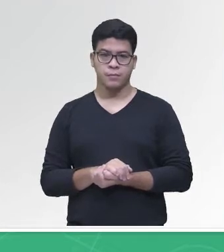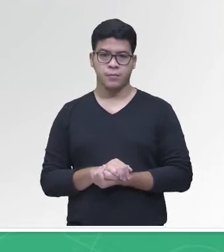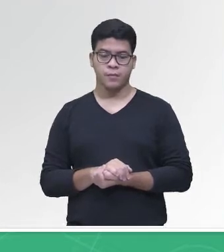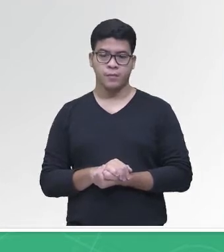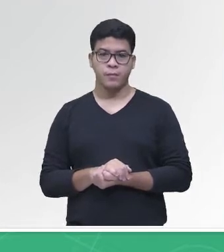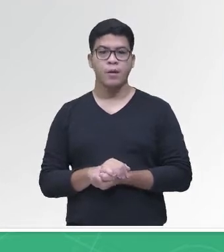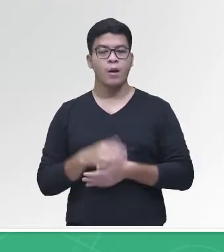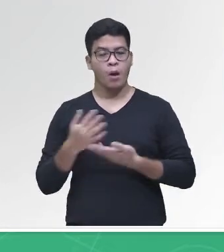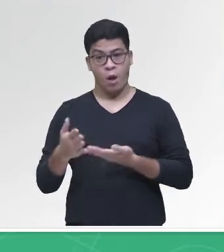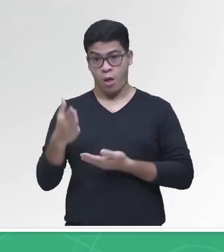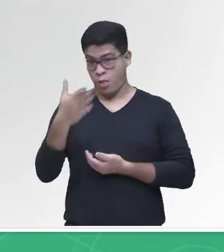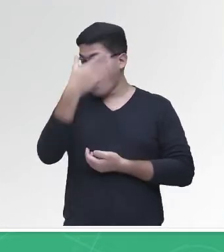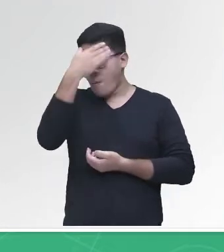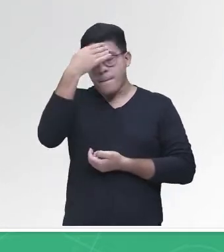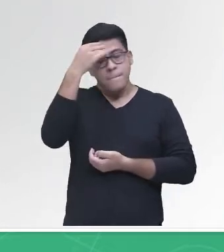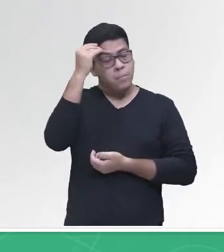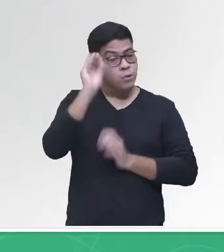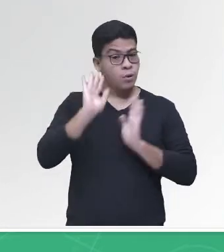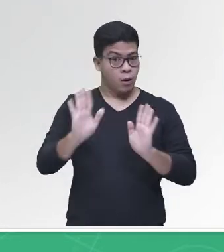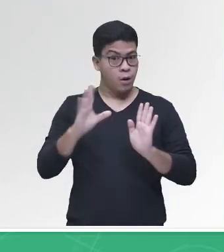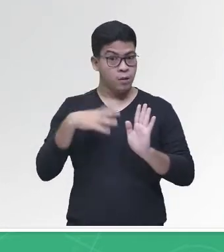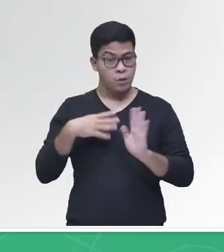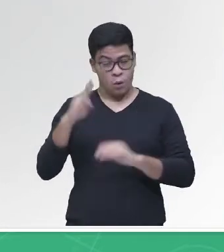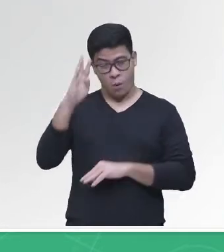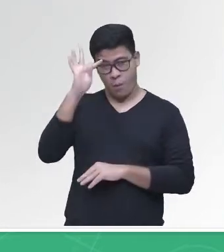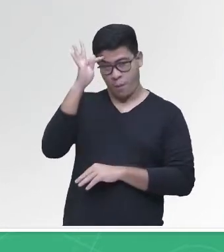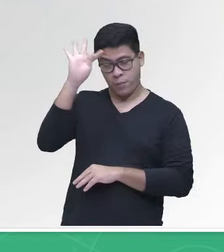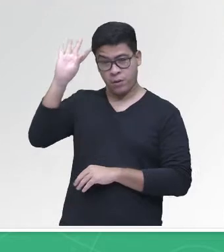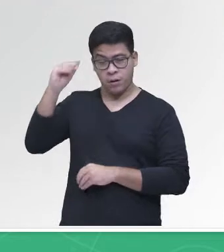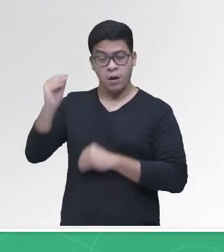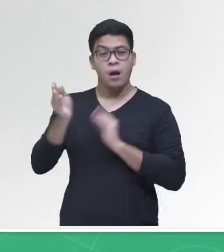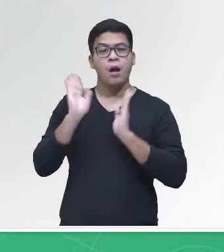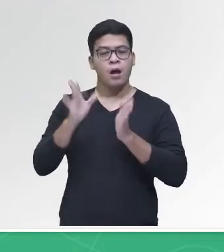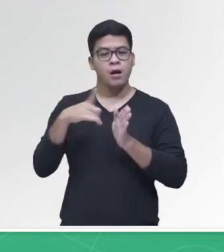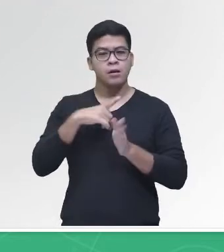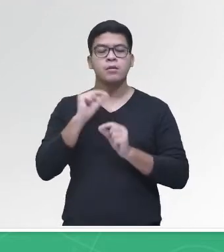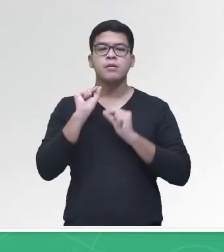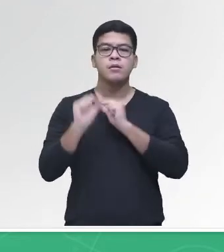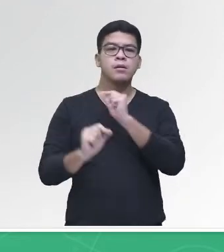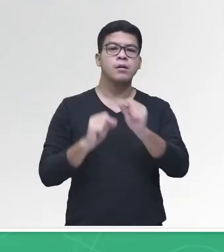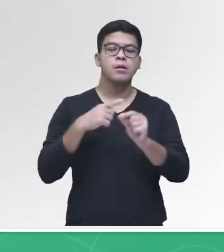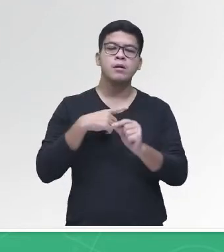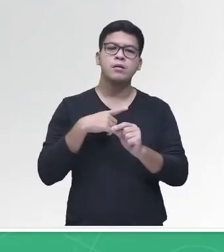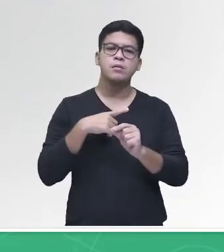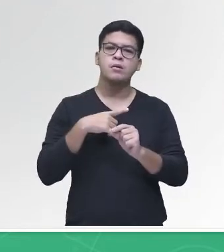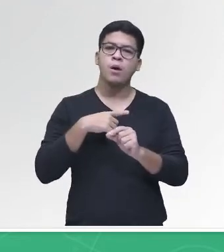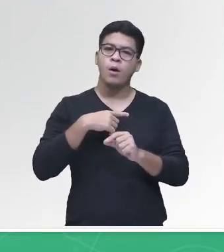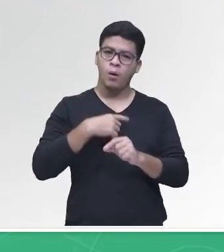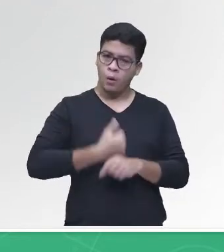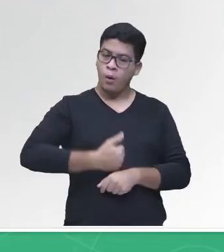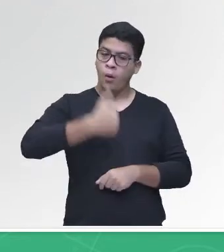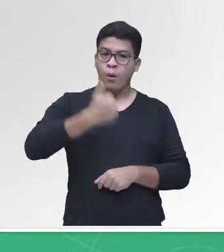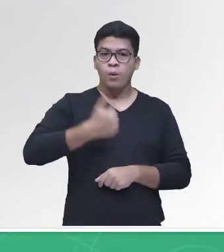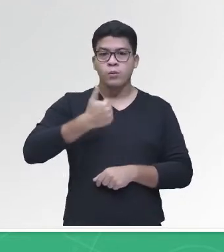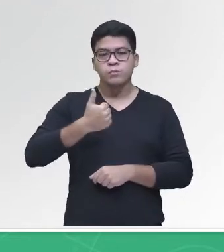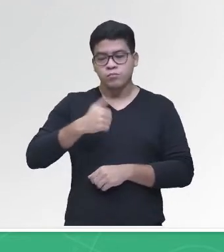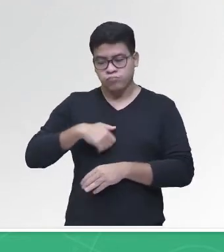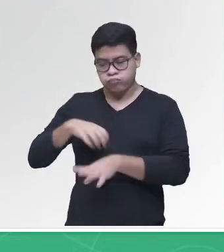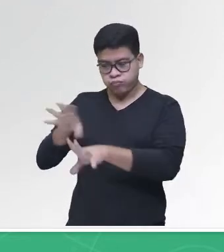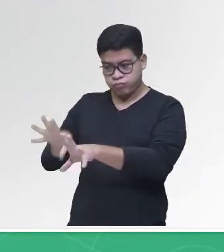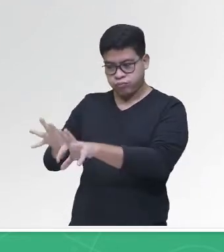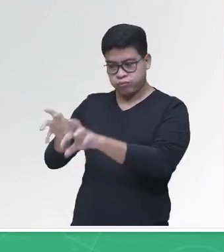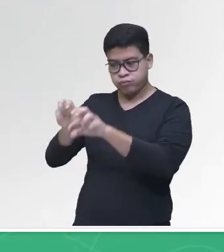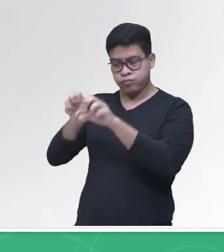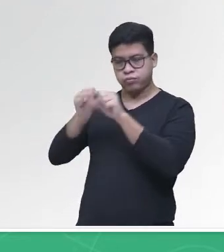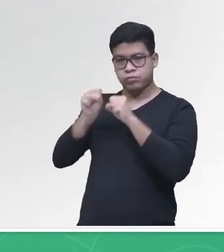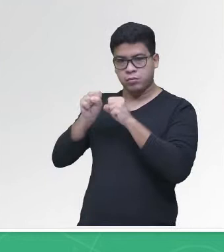Não esqueçam. Princípio da eletrostática, eu tenho o nosso primeiro aí, que é chamado de atração